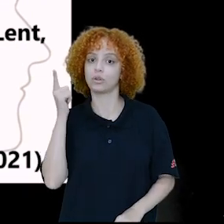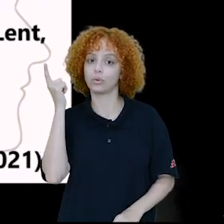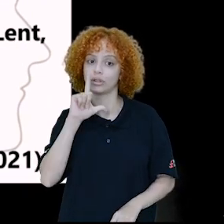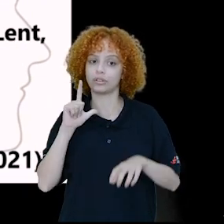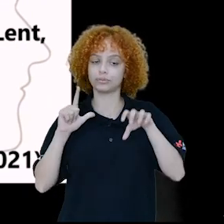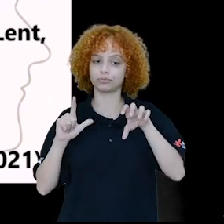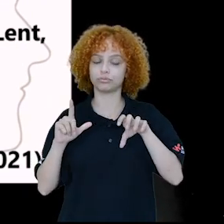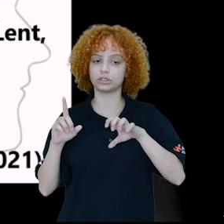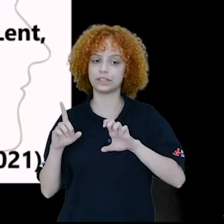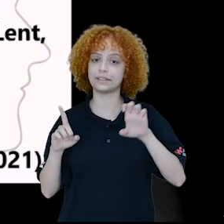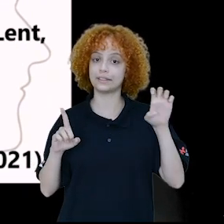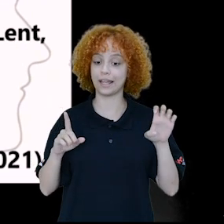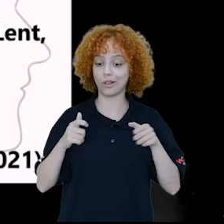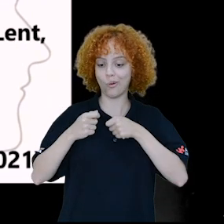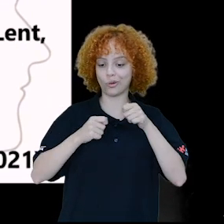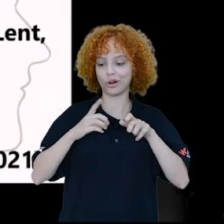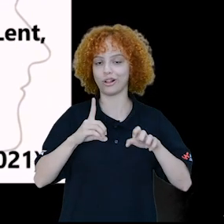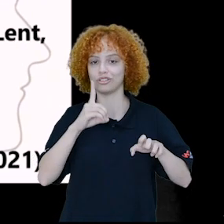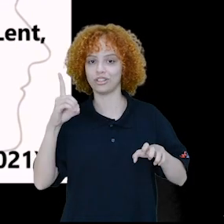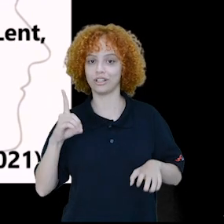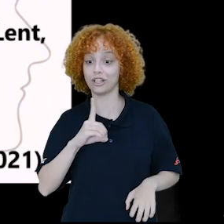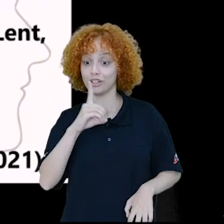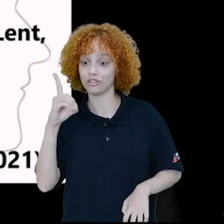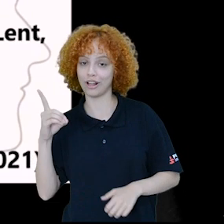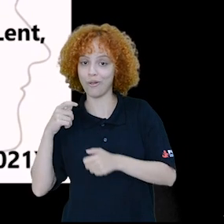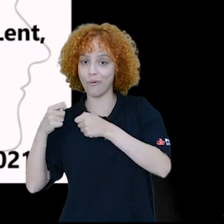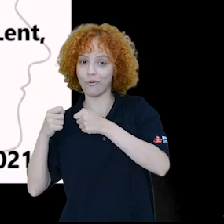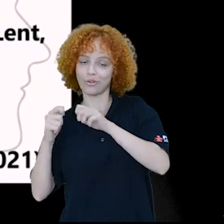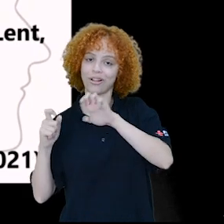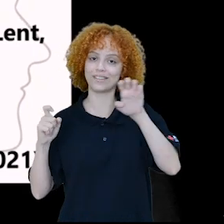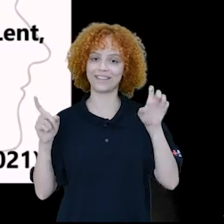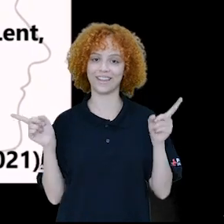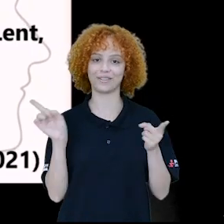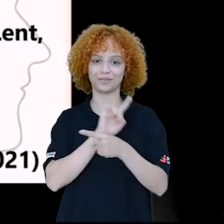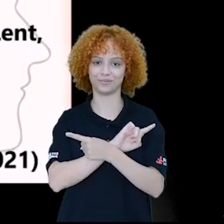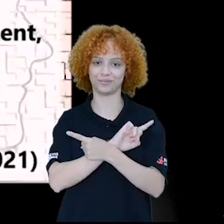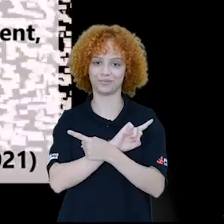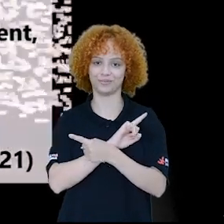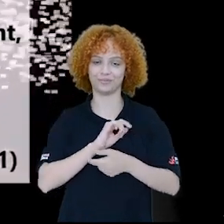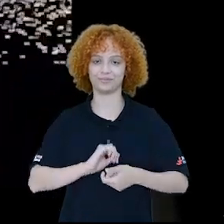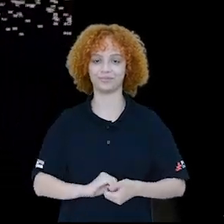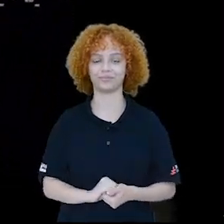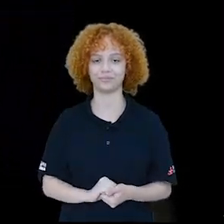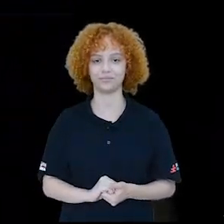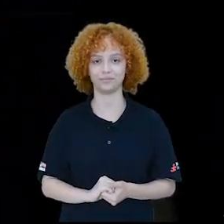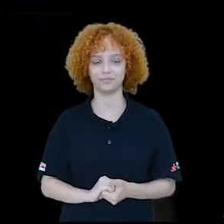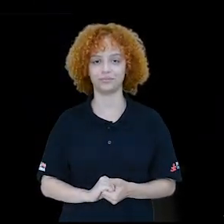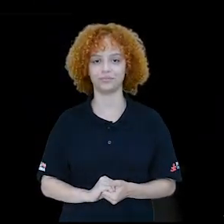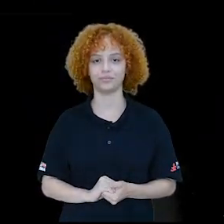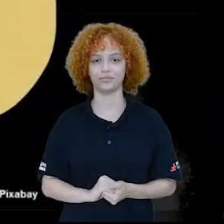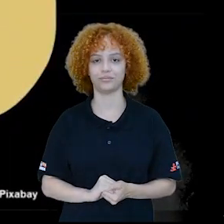motivo é que o hemisfério esquerdo controla a musculatura do lado direito e vice-versa.